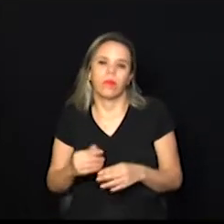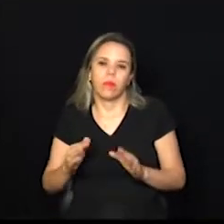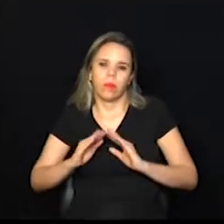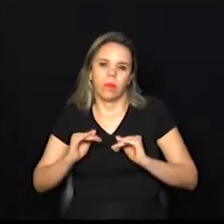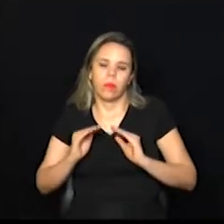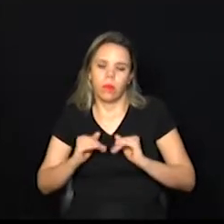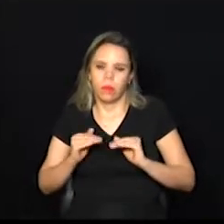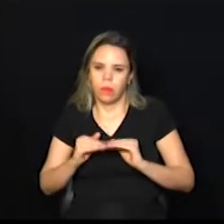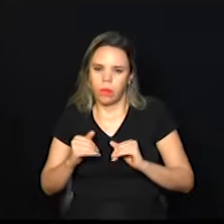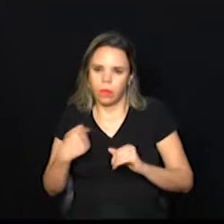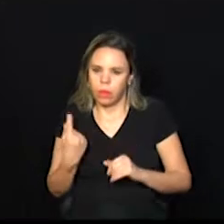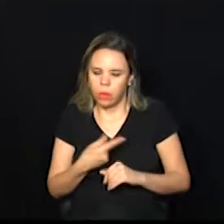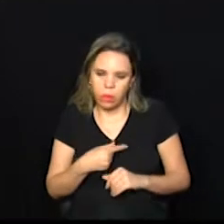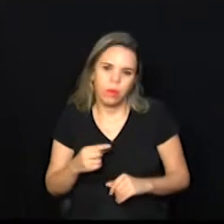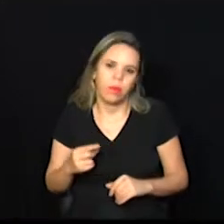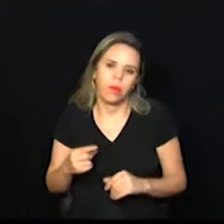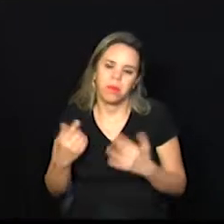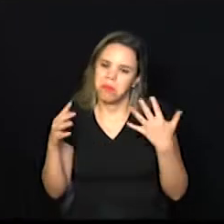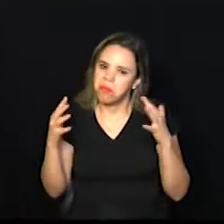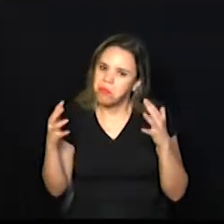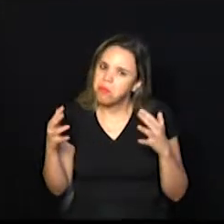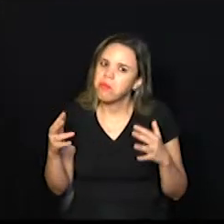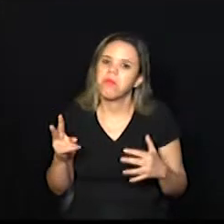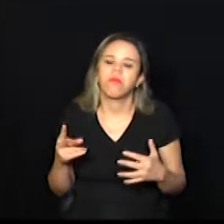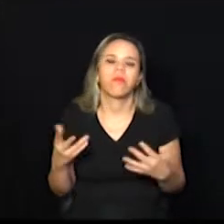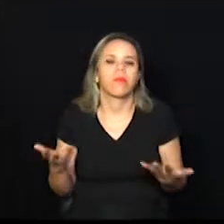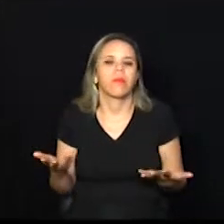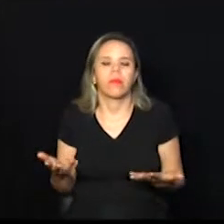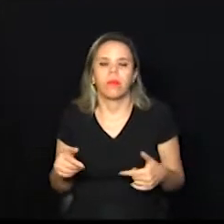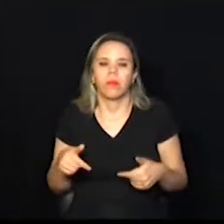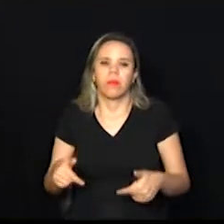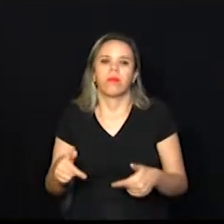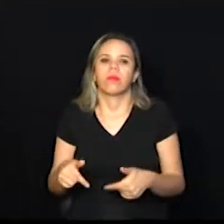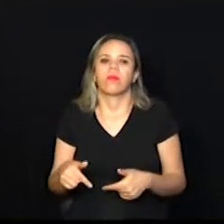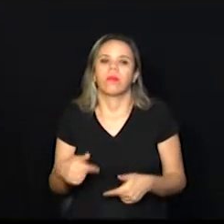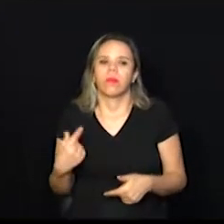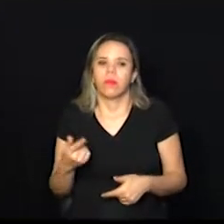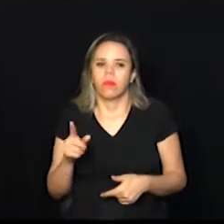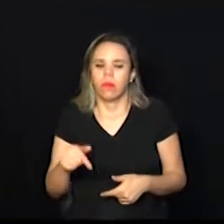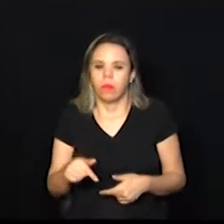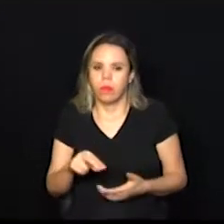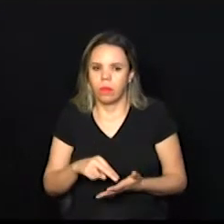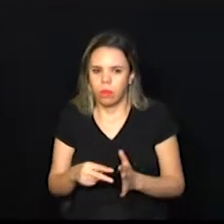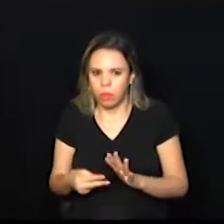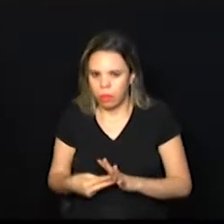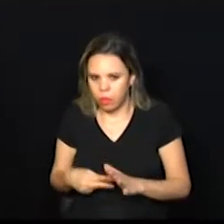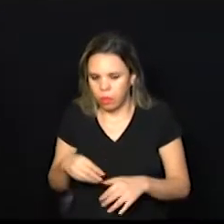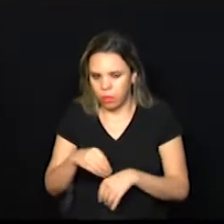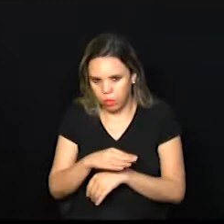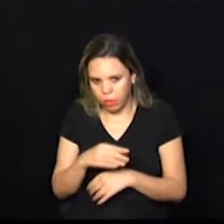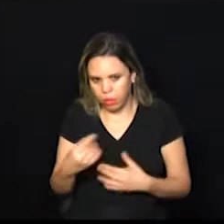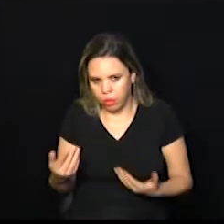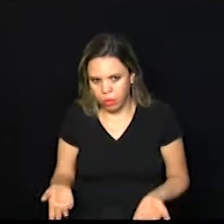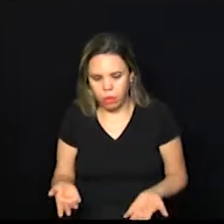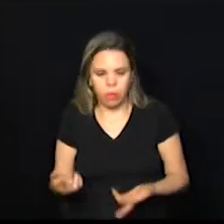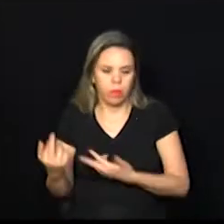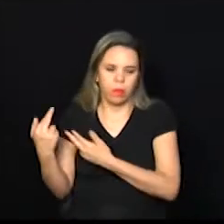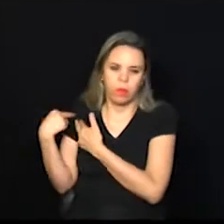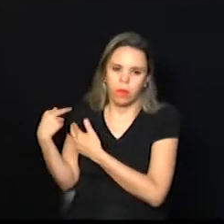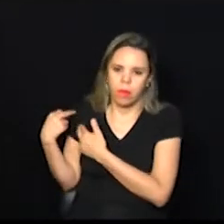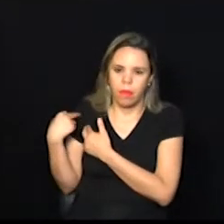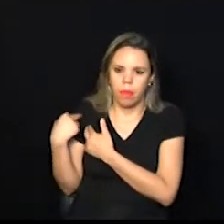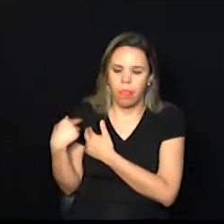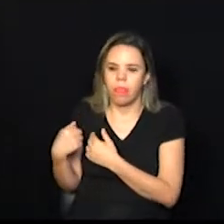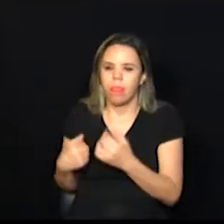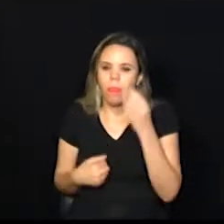momento sendo parabenizado por essa ação. Isso traz para a gente a responsabilidade